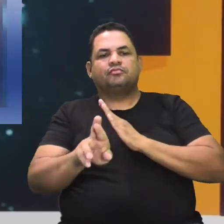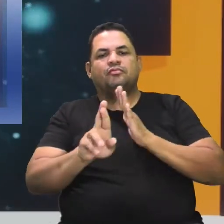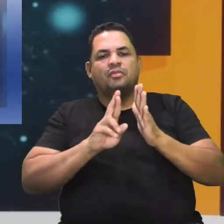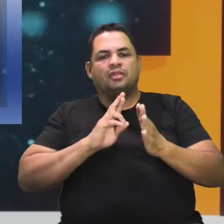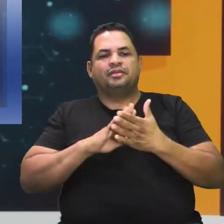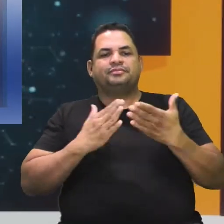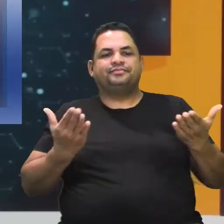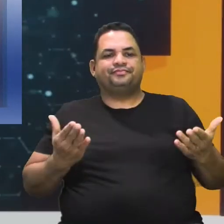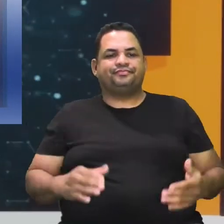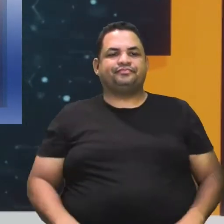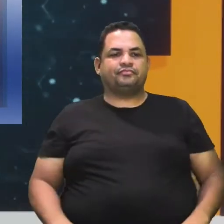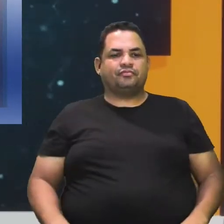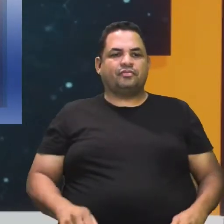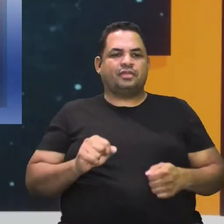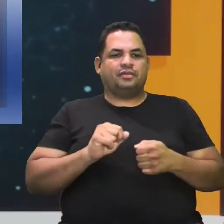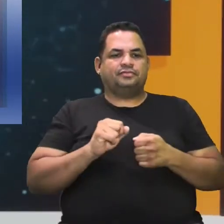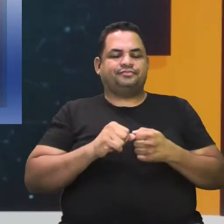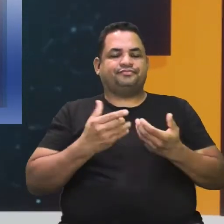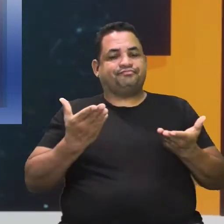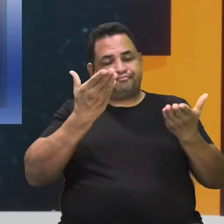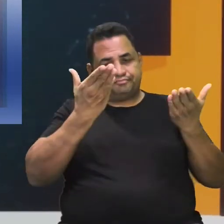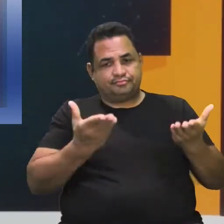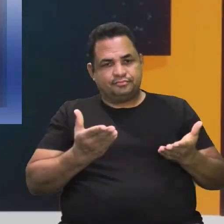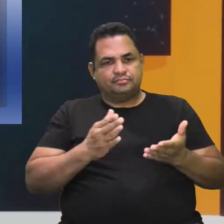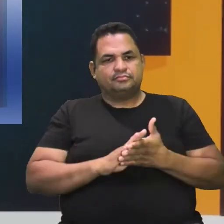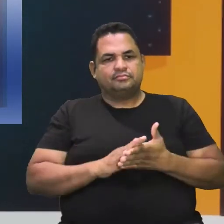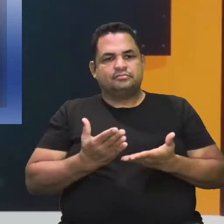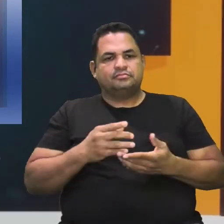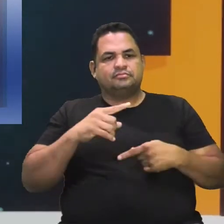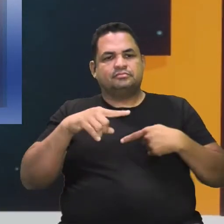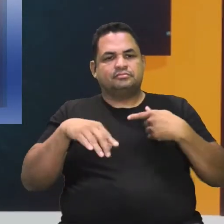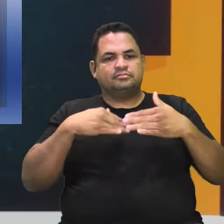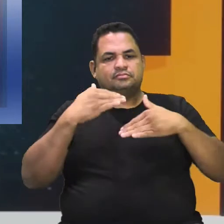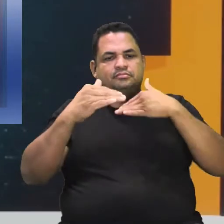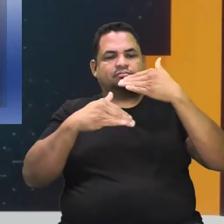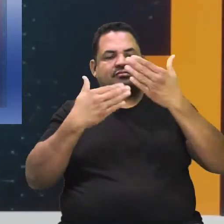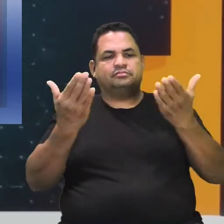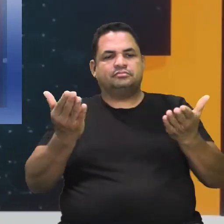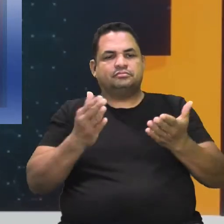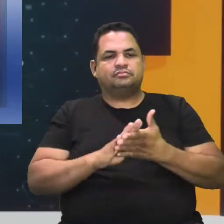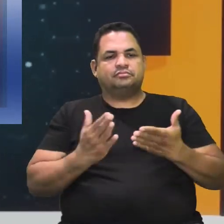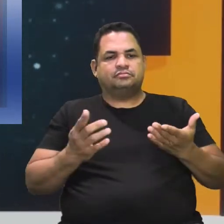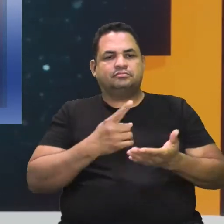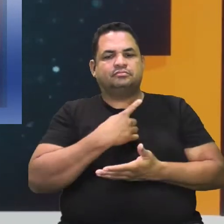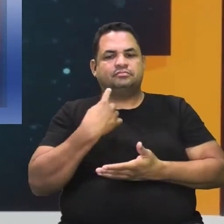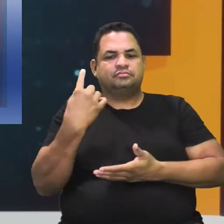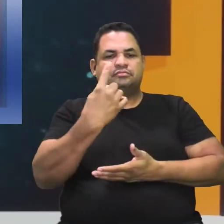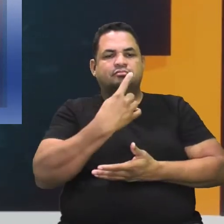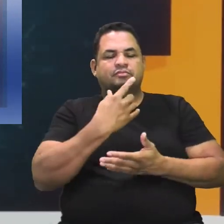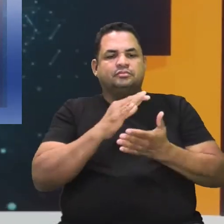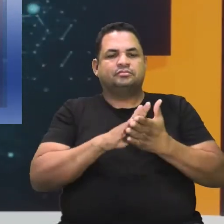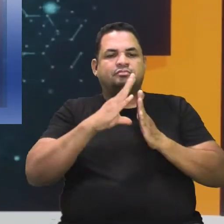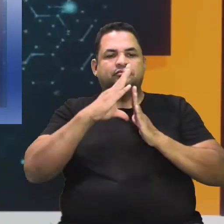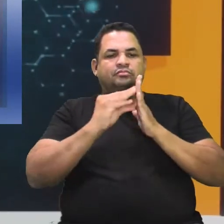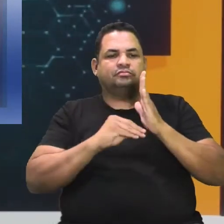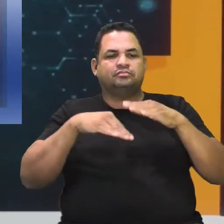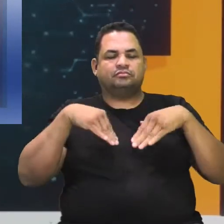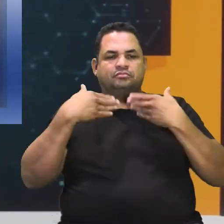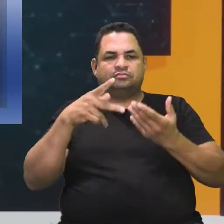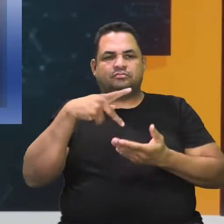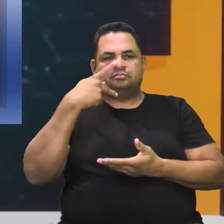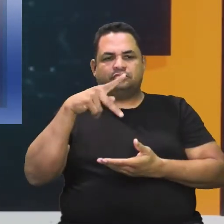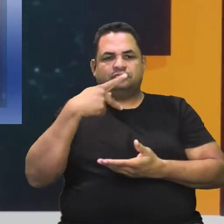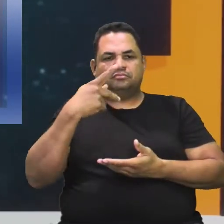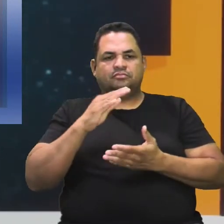para dar umas perguntadinhas, né, fazer alguns questionamentos a vocês, para daí a gente desenrolar o nosso conteúdo. Porque quando a